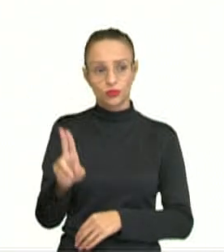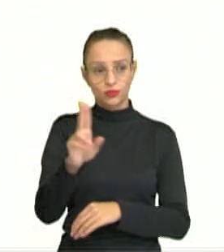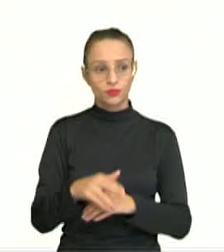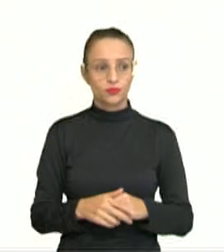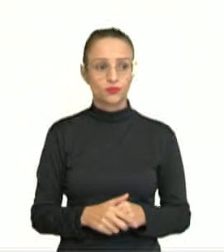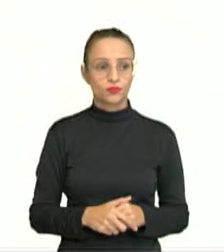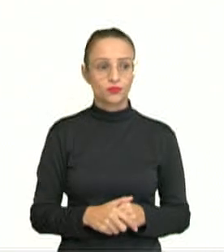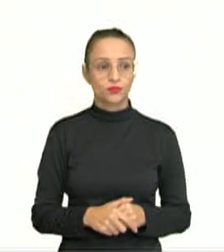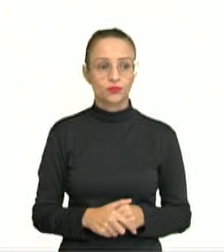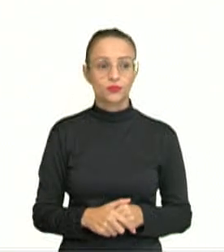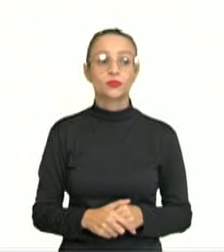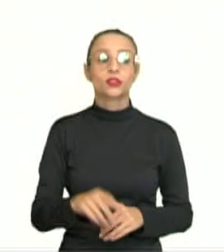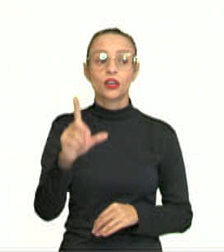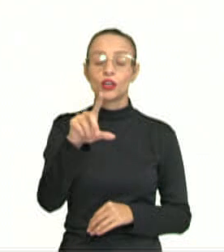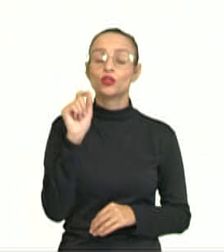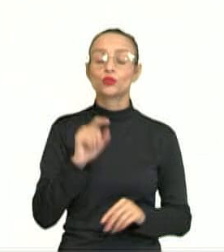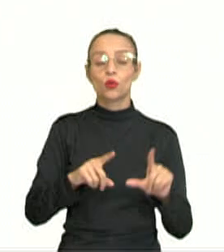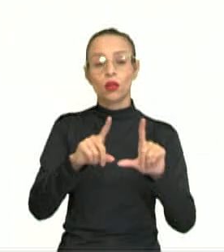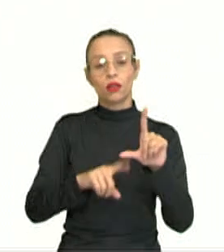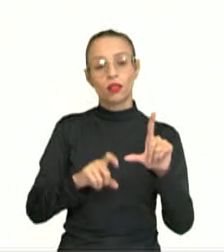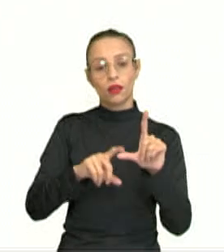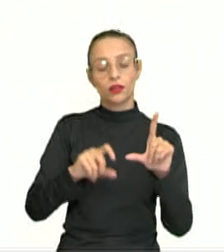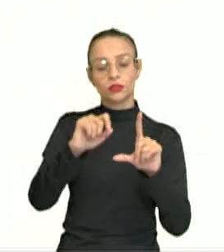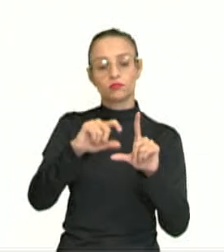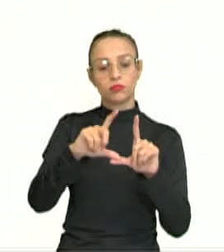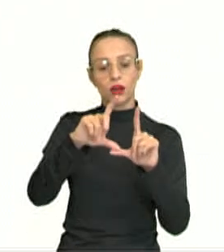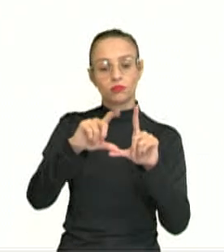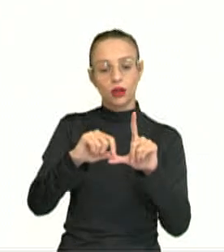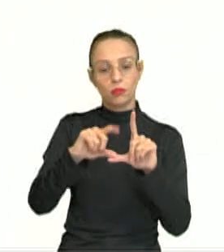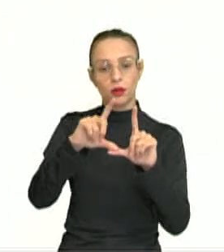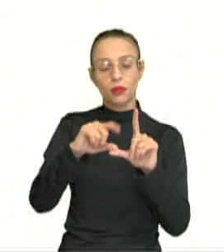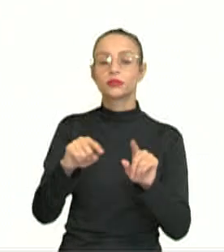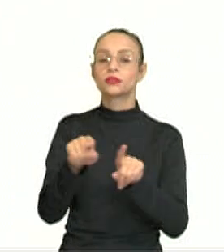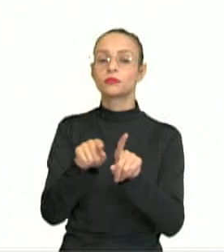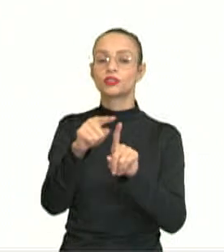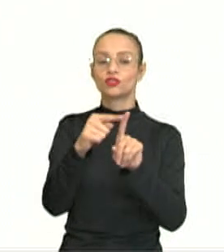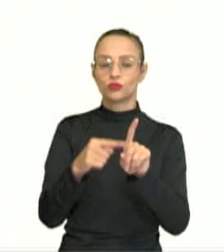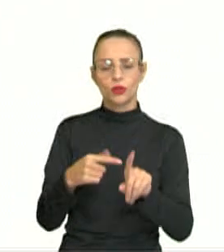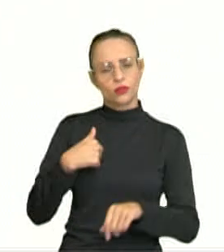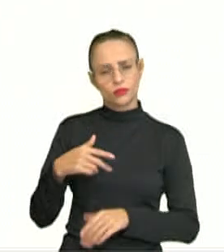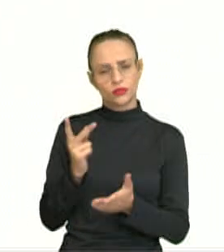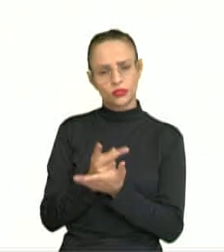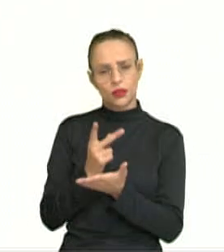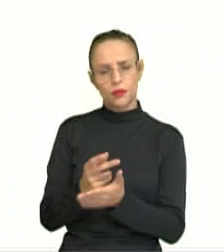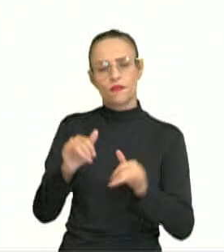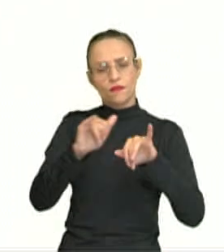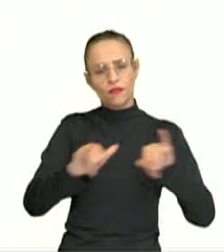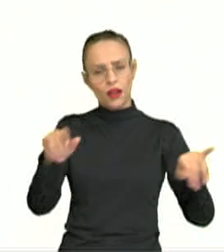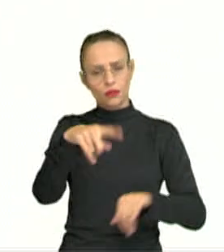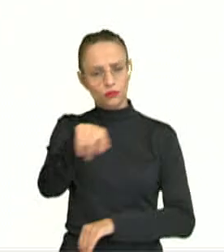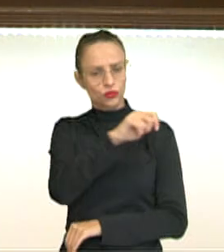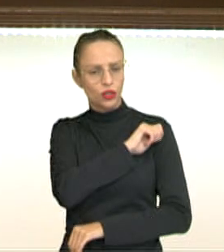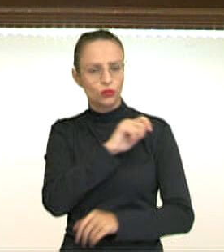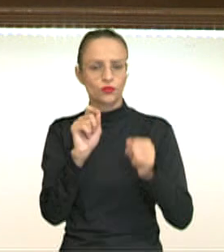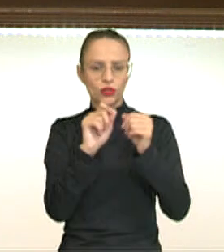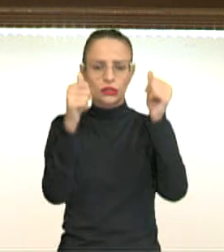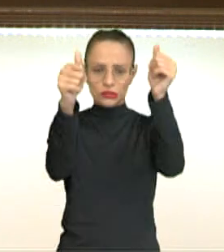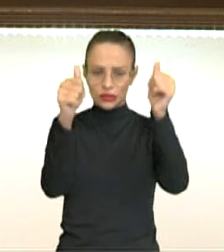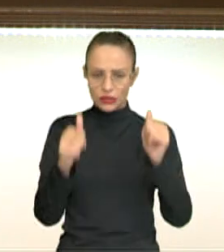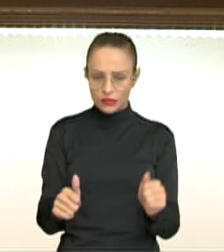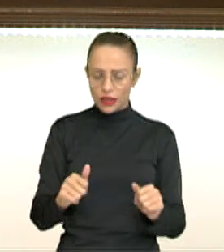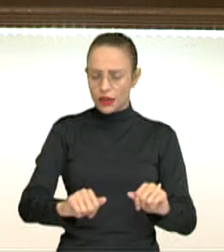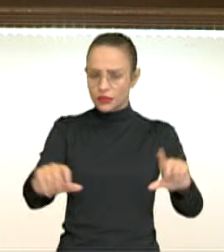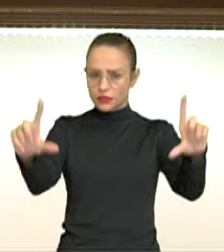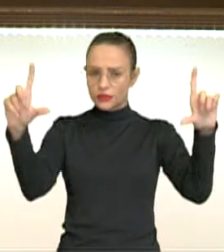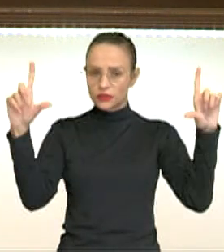tá? Escolher o tamanho da fonte e o tipo da fonte. Eu sempre digo para os meus alunos que fazem cartazes na escola